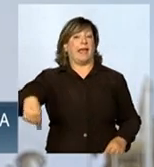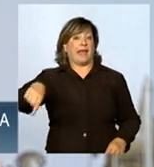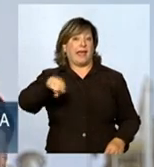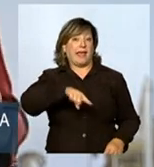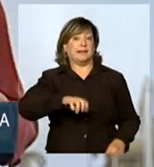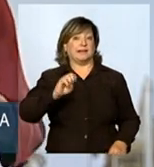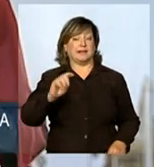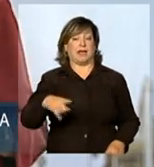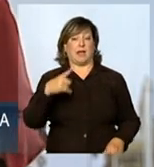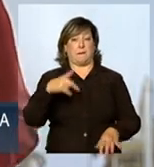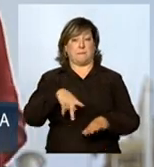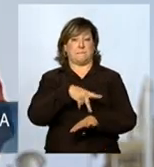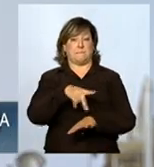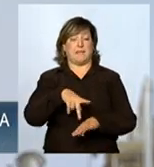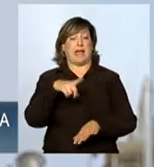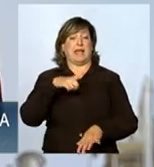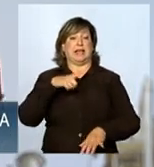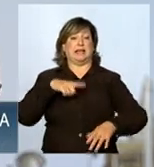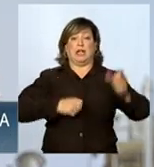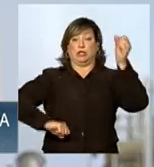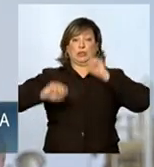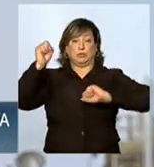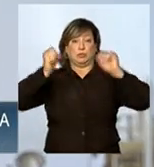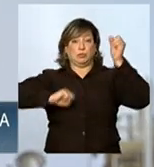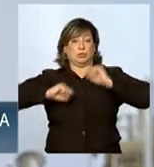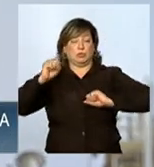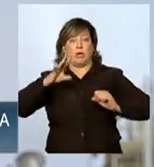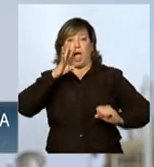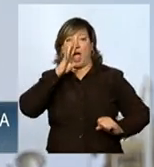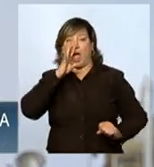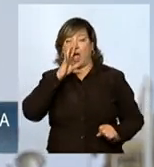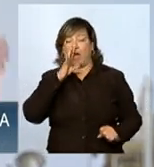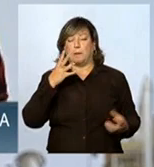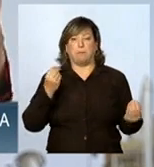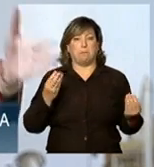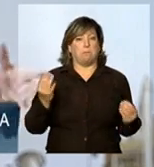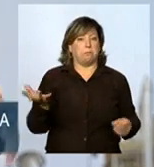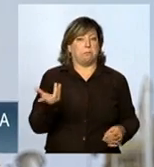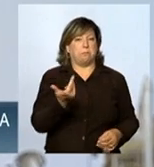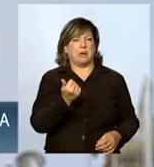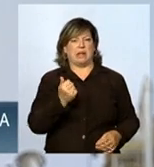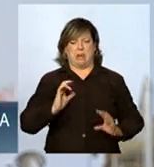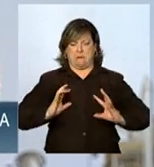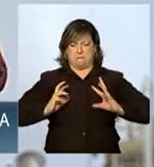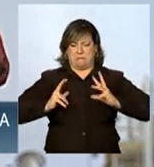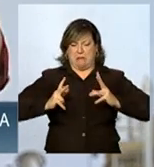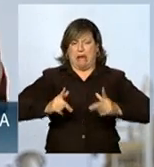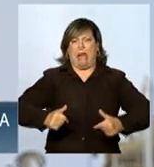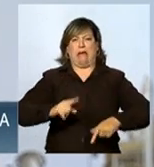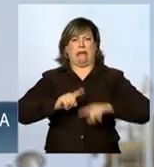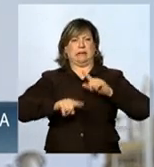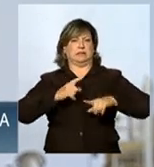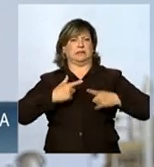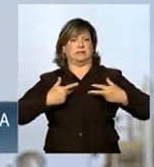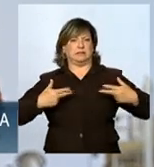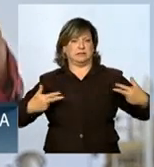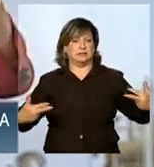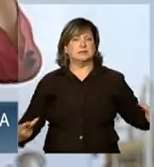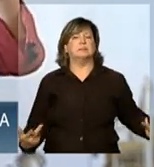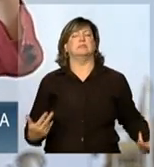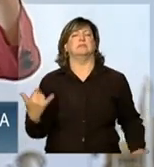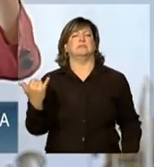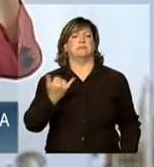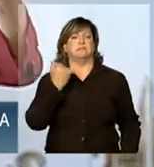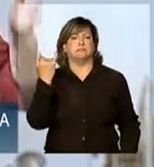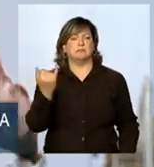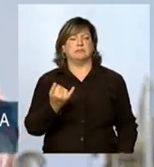país que tem uma indústria excepcional em termos de máquinas, de equipamentos,